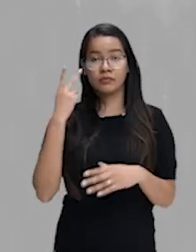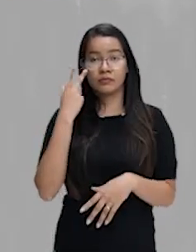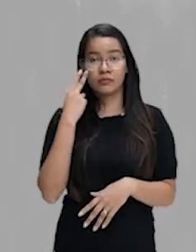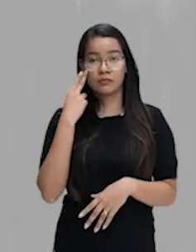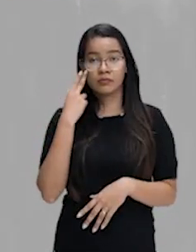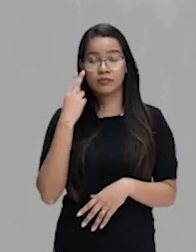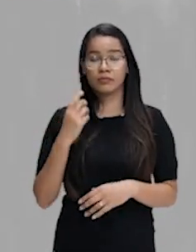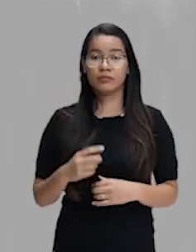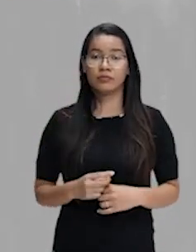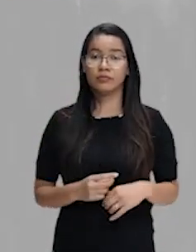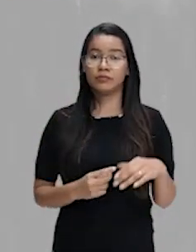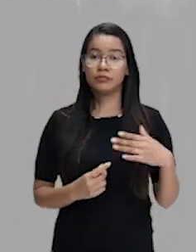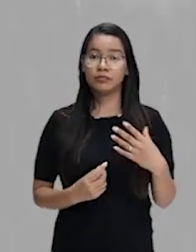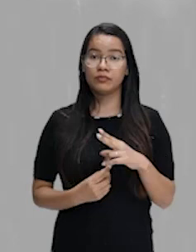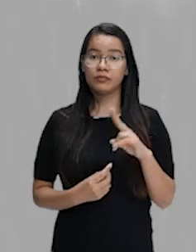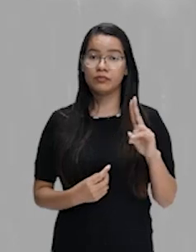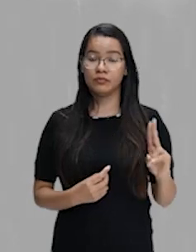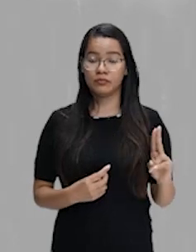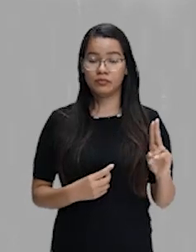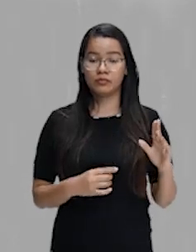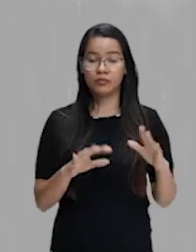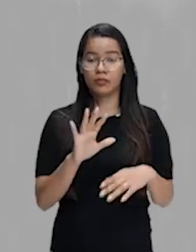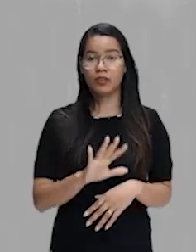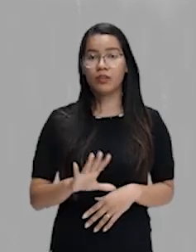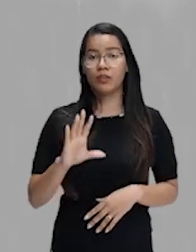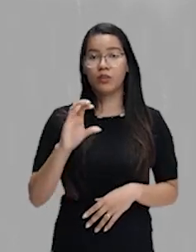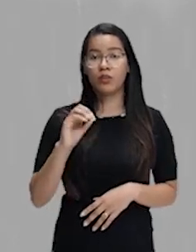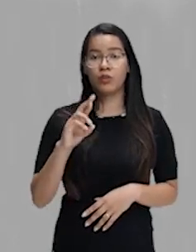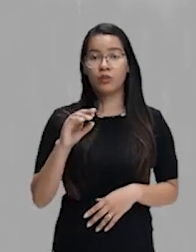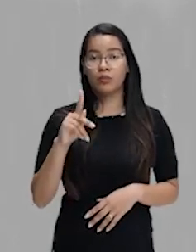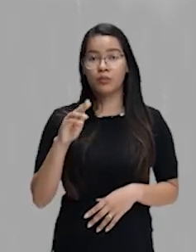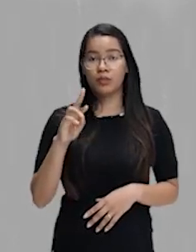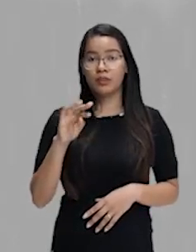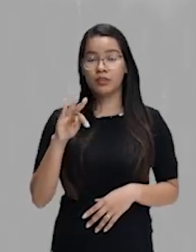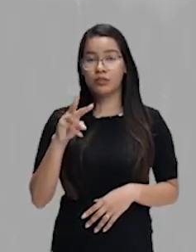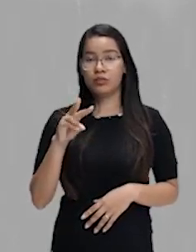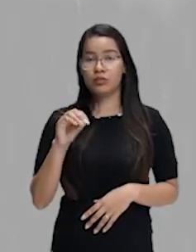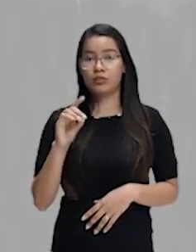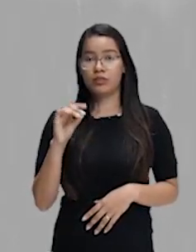Então, isso é o chamado ambiente corporativo. Faz